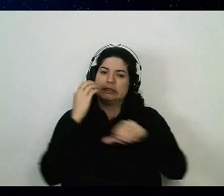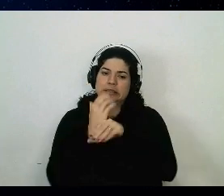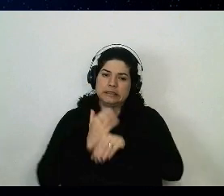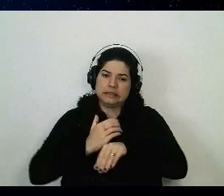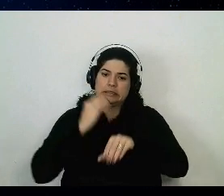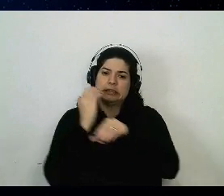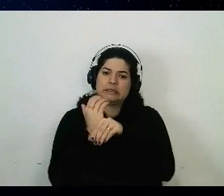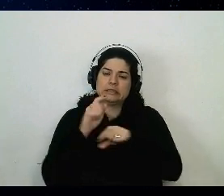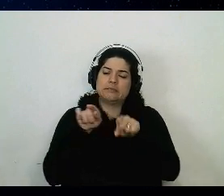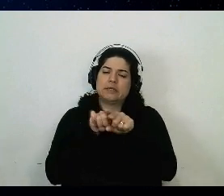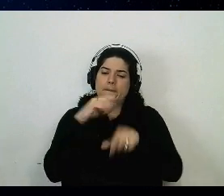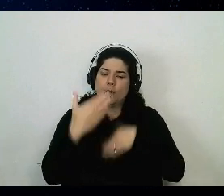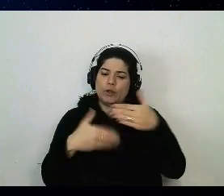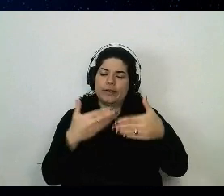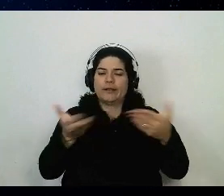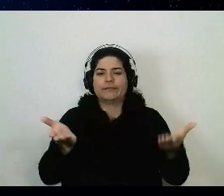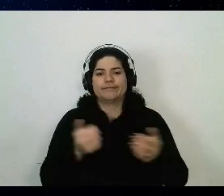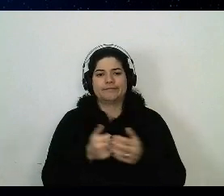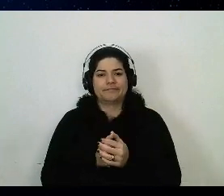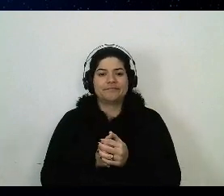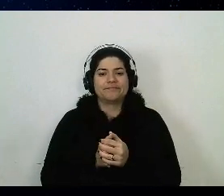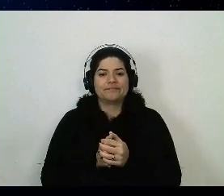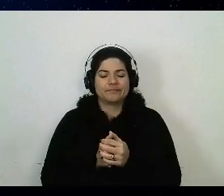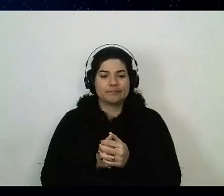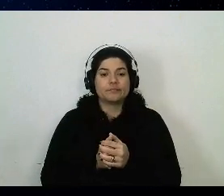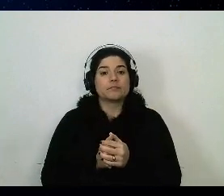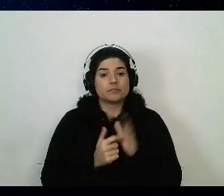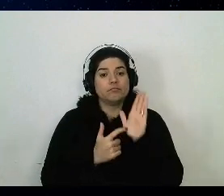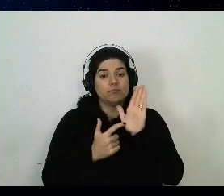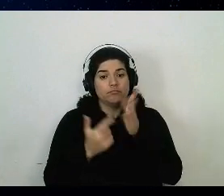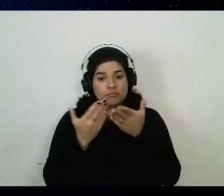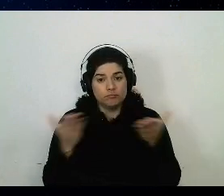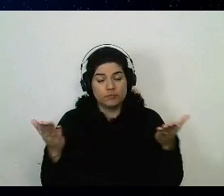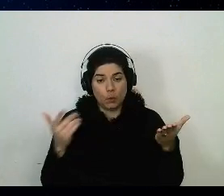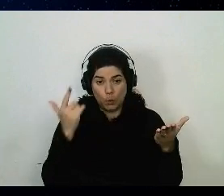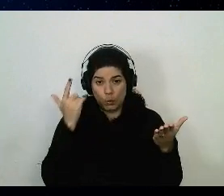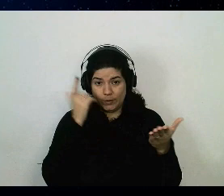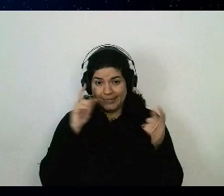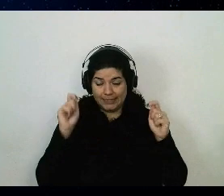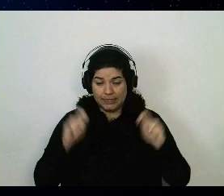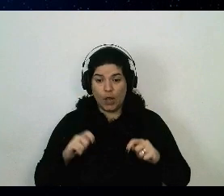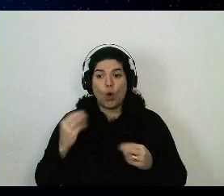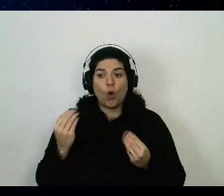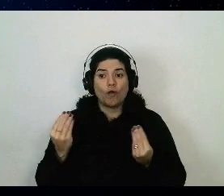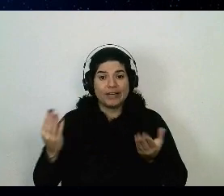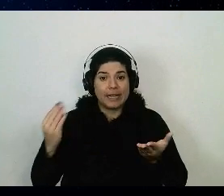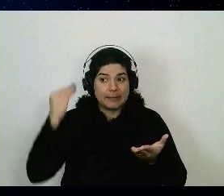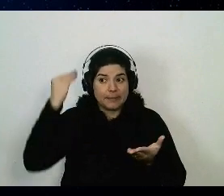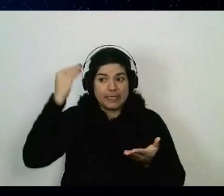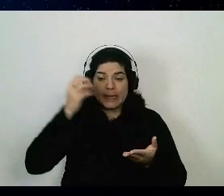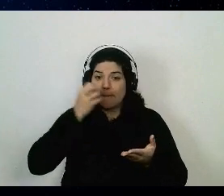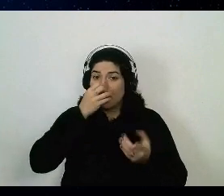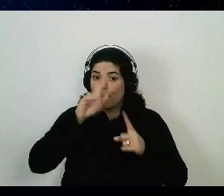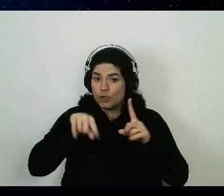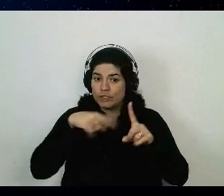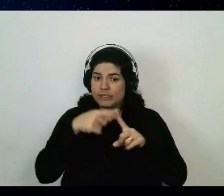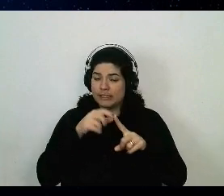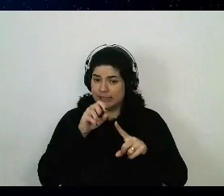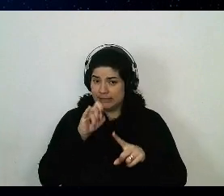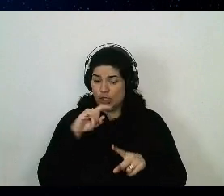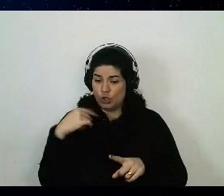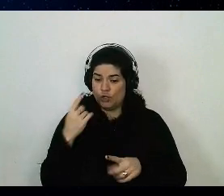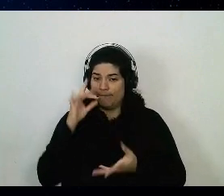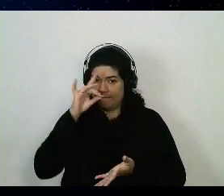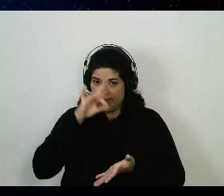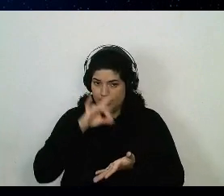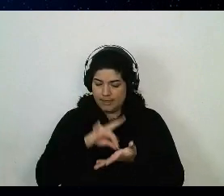jornada. Então, eu trago aqui, nós só conseguimos entregar uma experiência positiva quando, de fato, nós levantamos da cama,